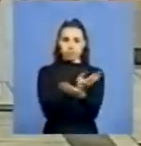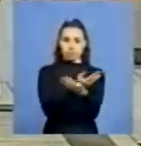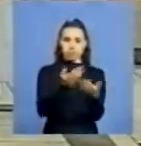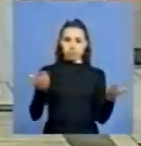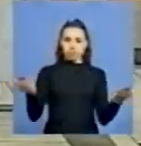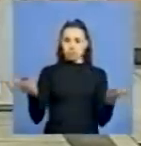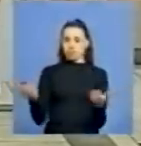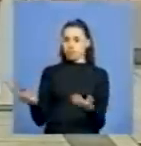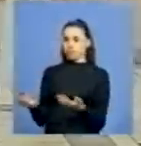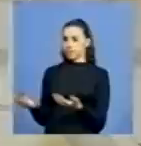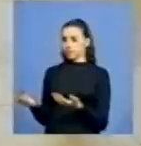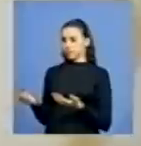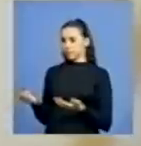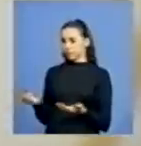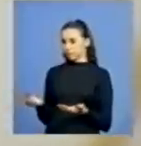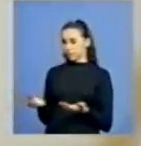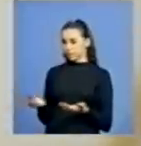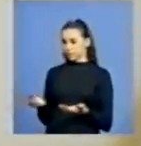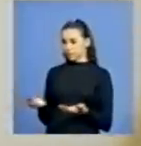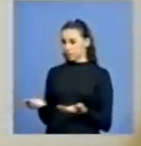entregue por vós.